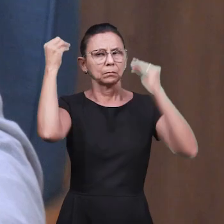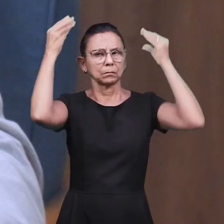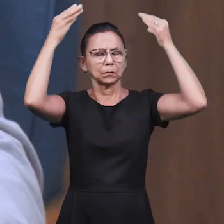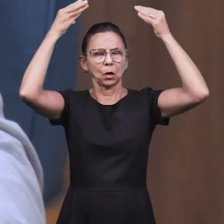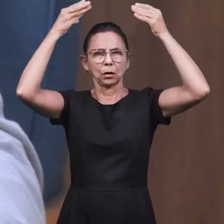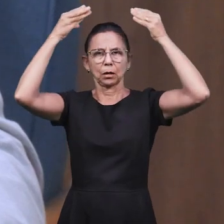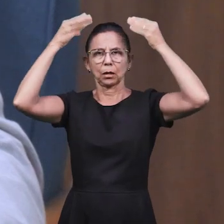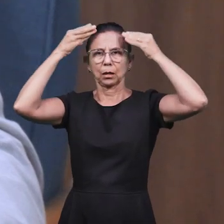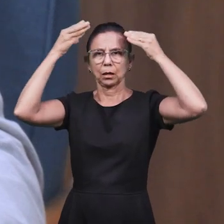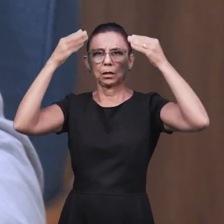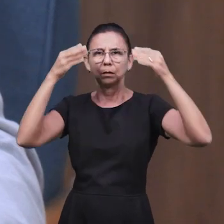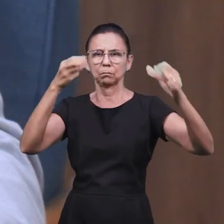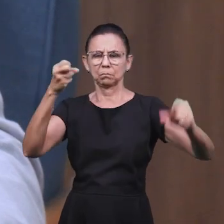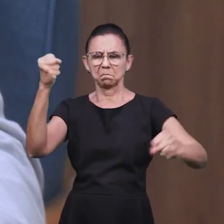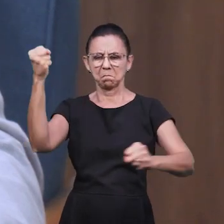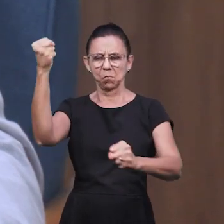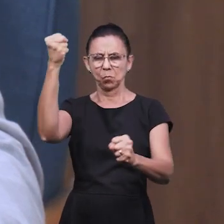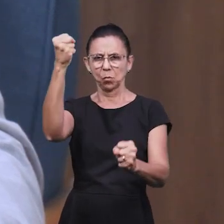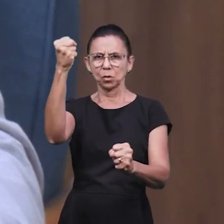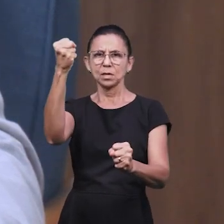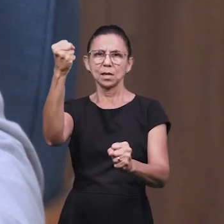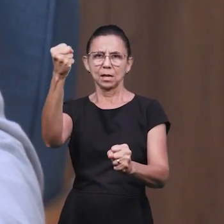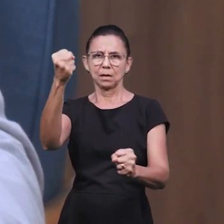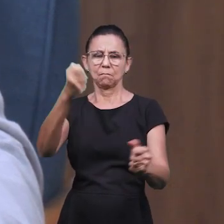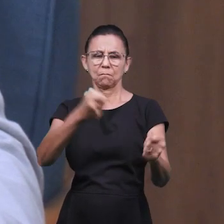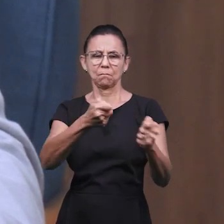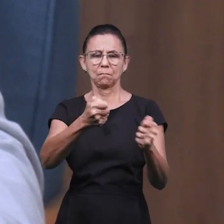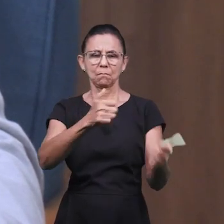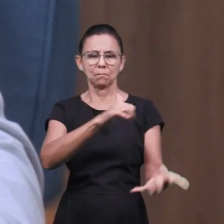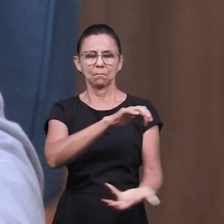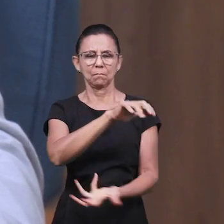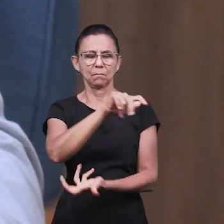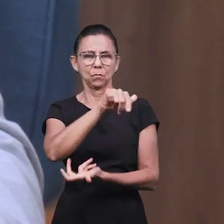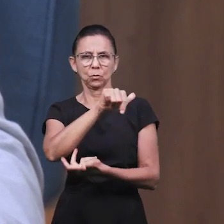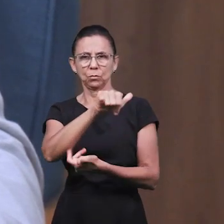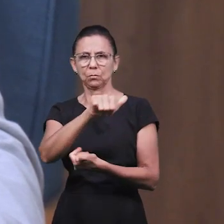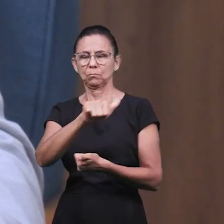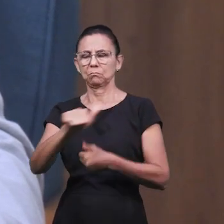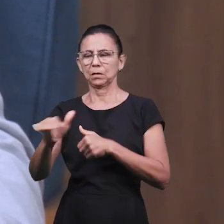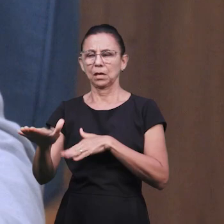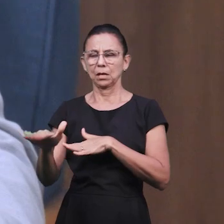rei, ele tinha todo o poder terreno nas mãos,